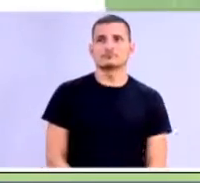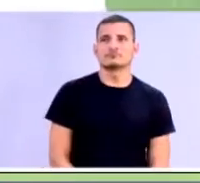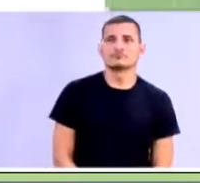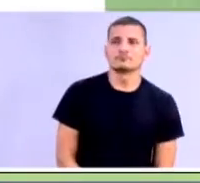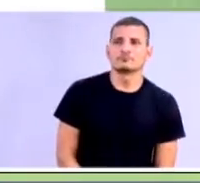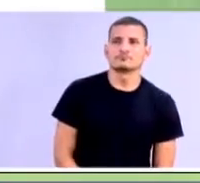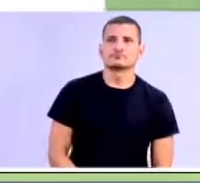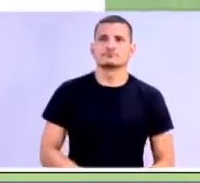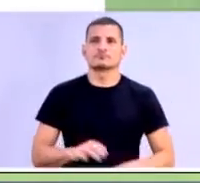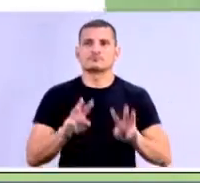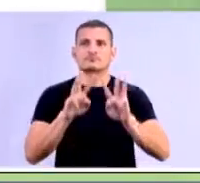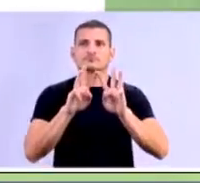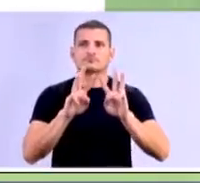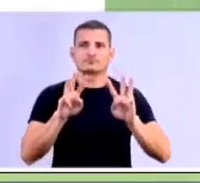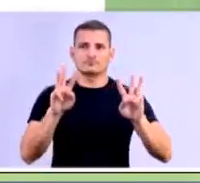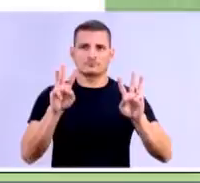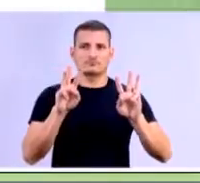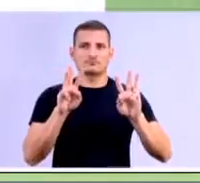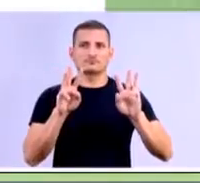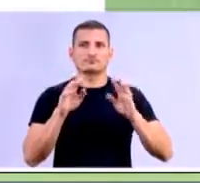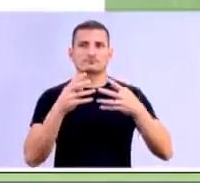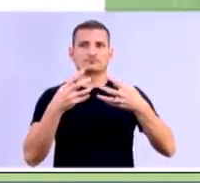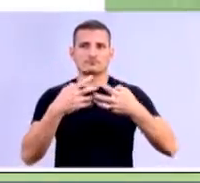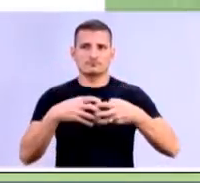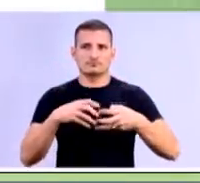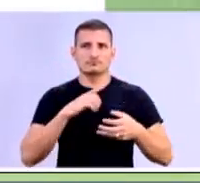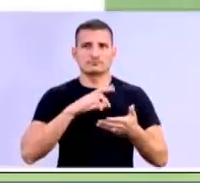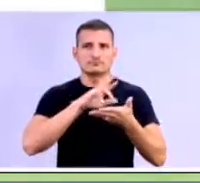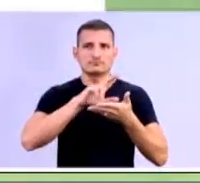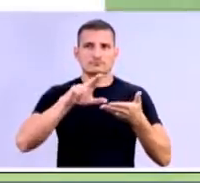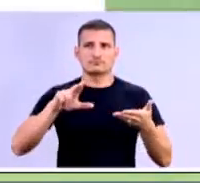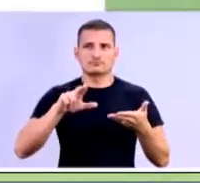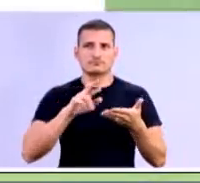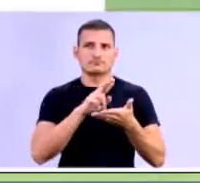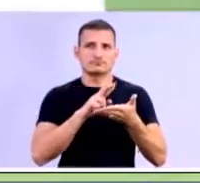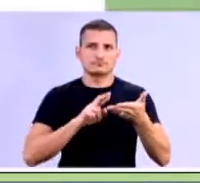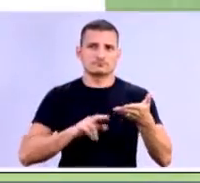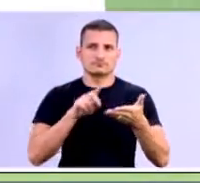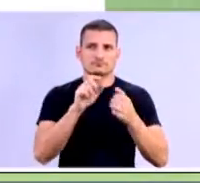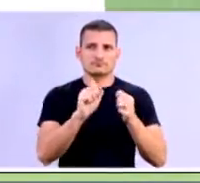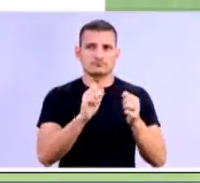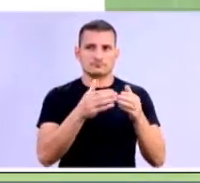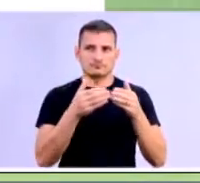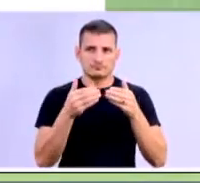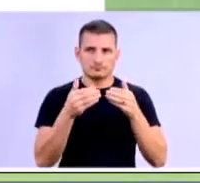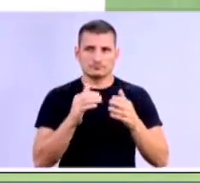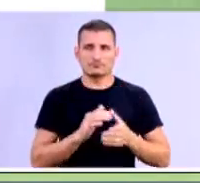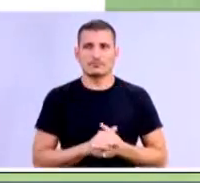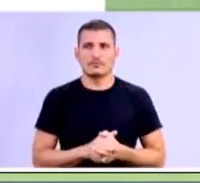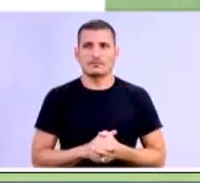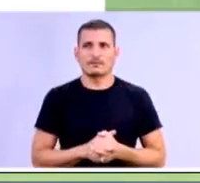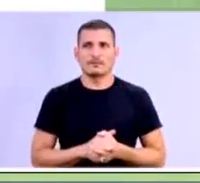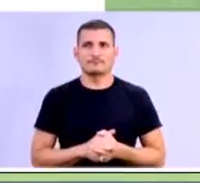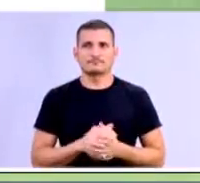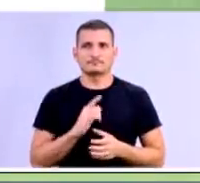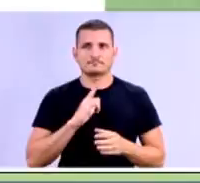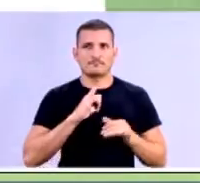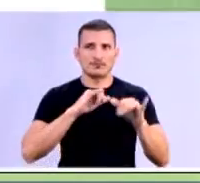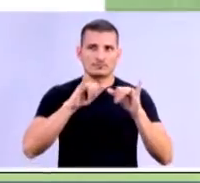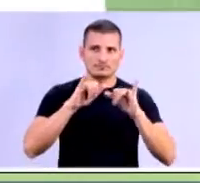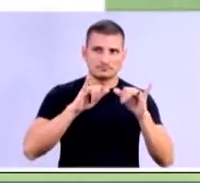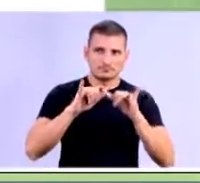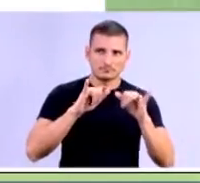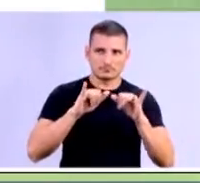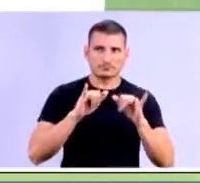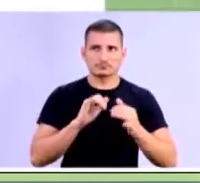nosso site, no site do IFE, você tem vários tipos de requerimento que você pode solicitar. Tem a informação